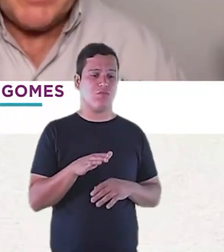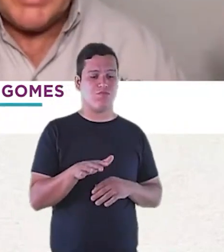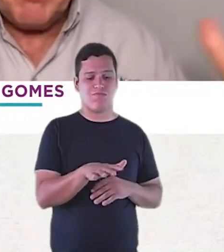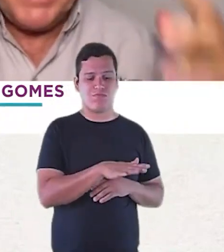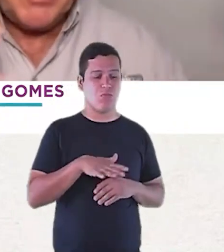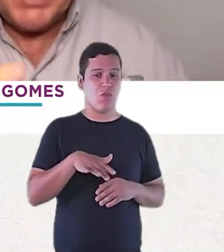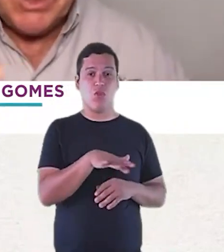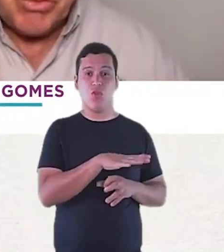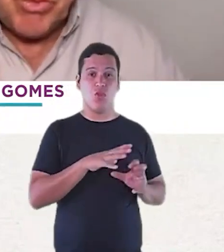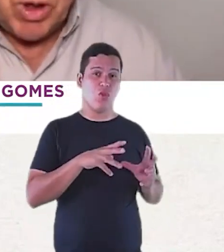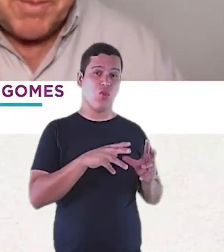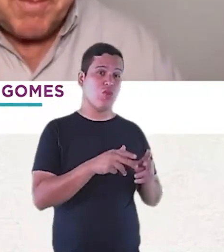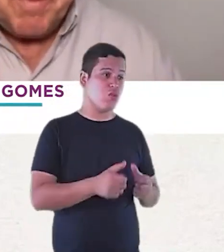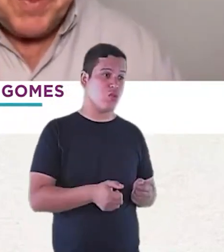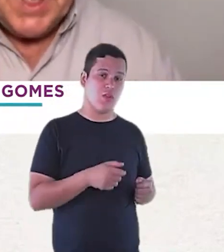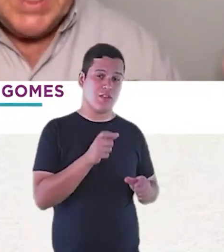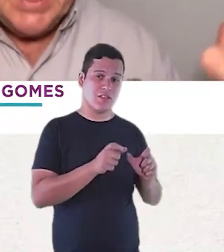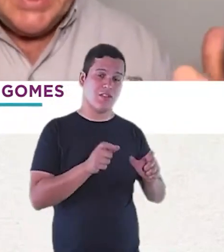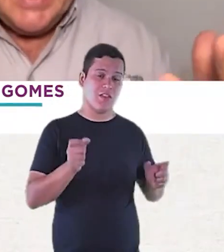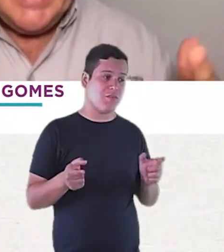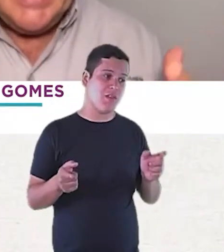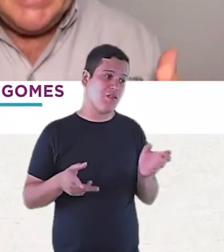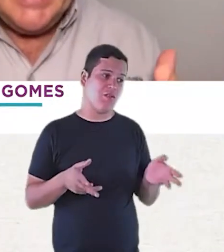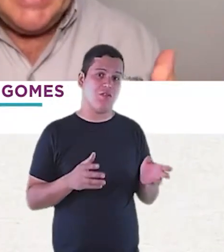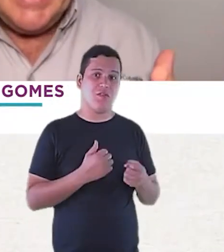aqui de palavra, não era preto e branco só.